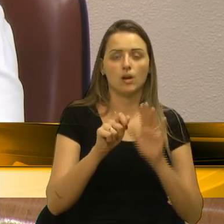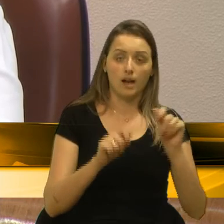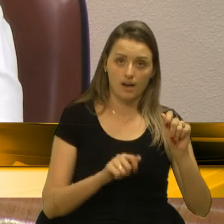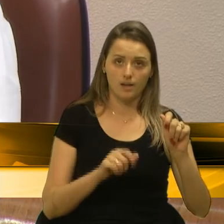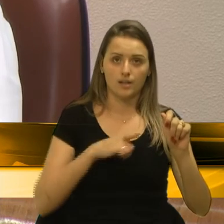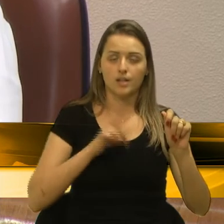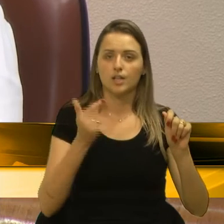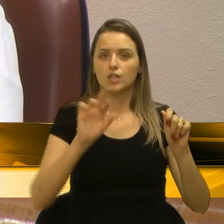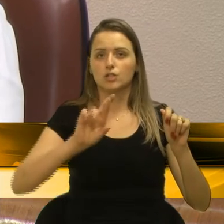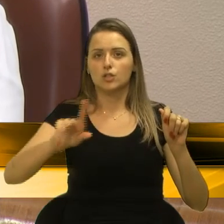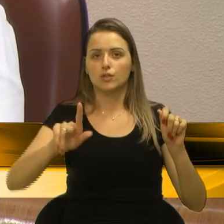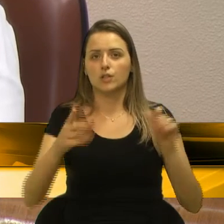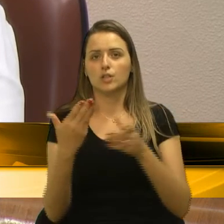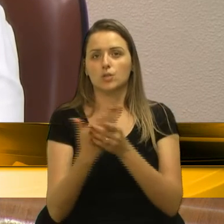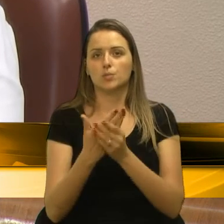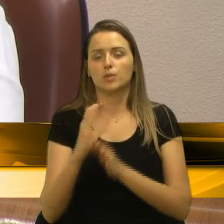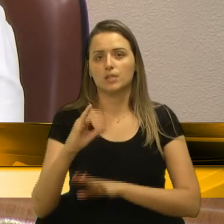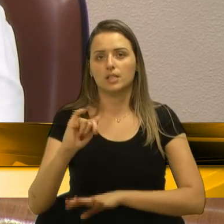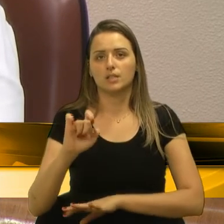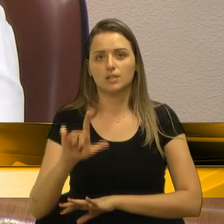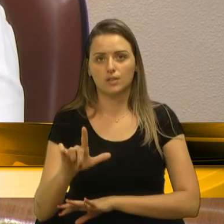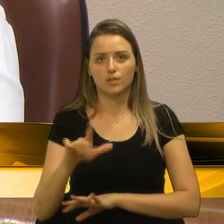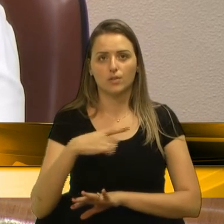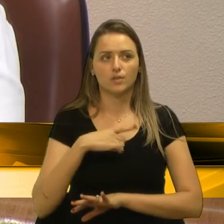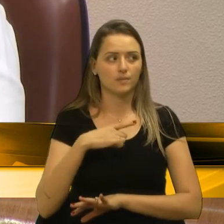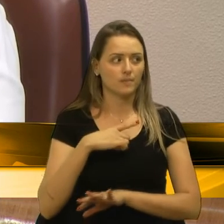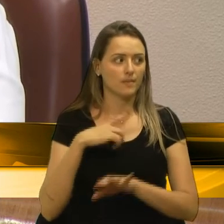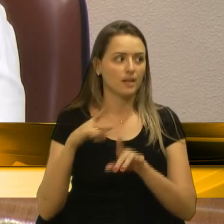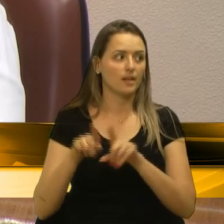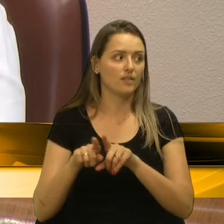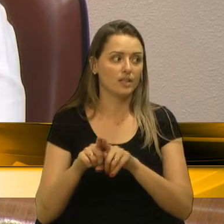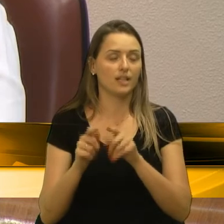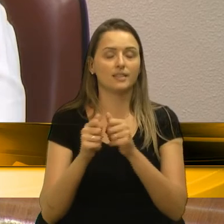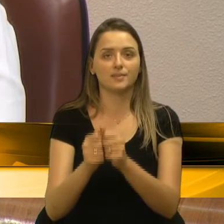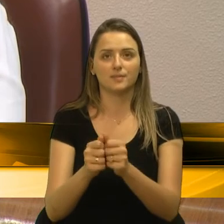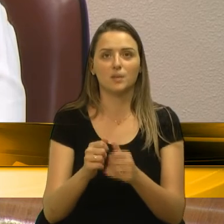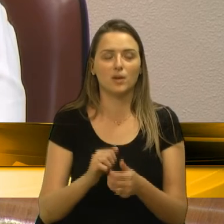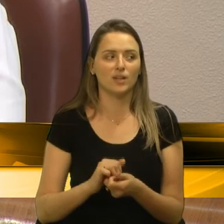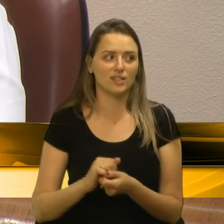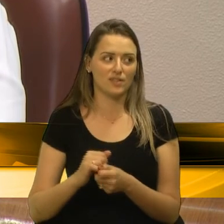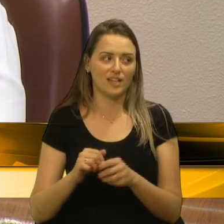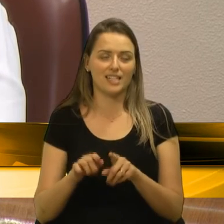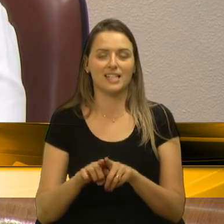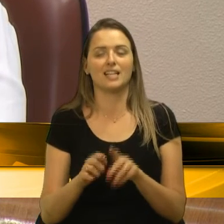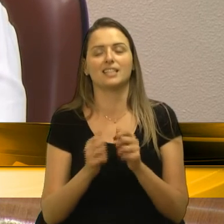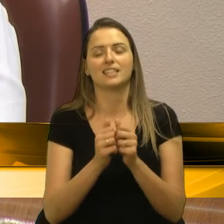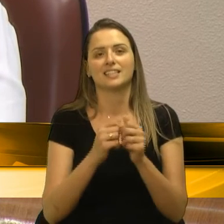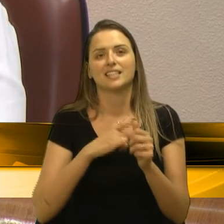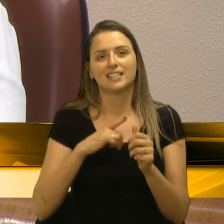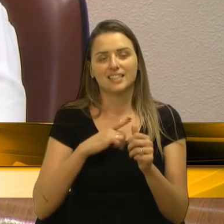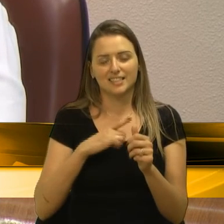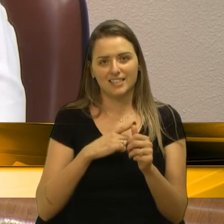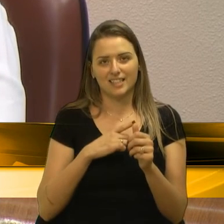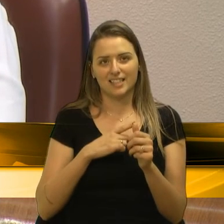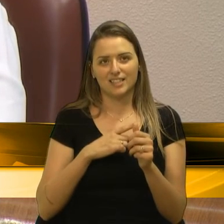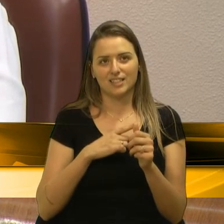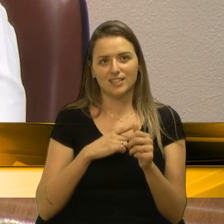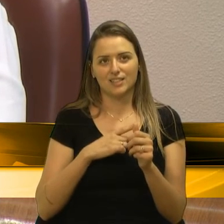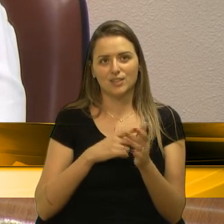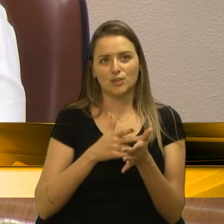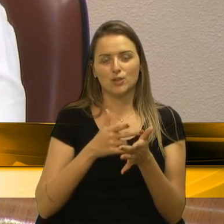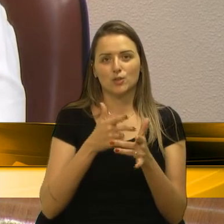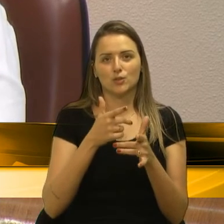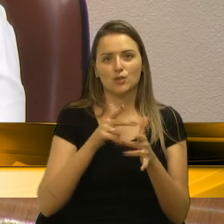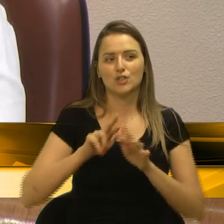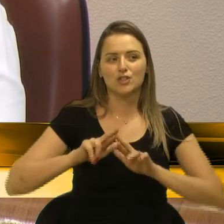Diferentemente do processo civil, o processo de cassação de mandato é ato complexo que deflui da associação de duas vontades distintas: a